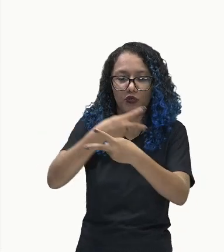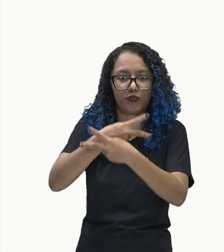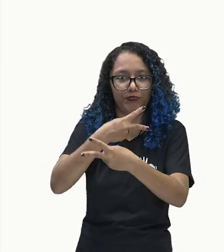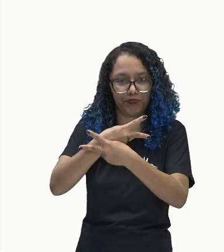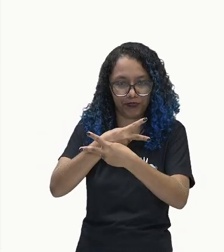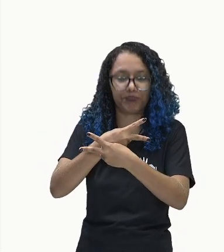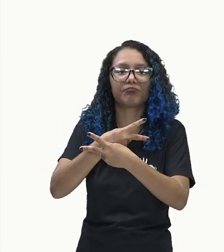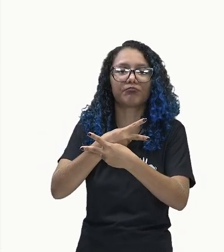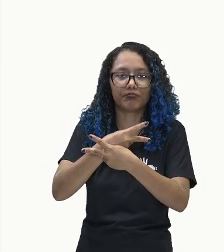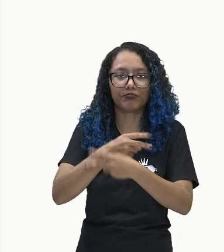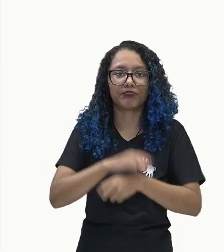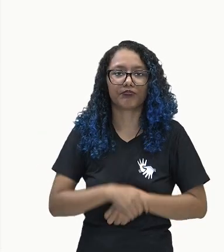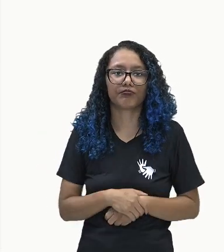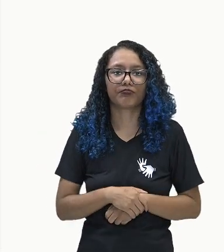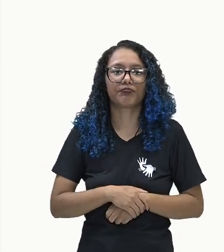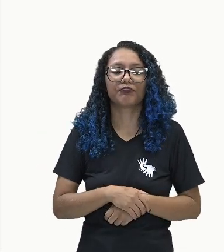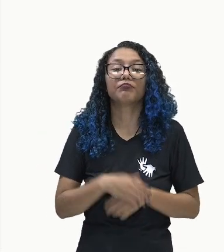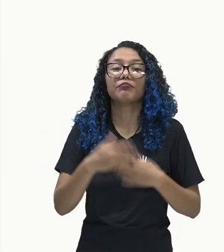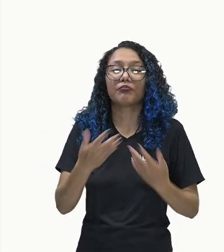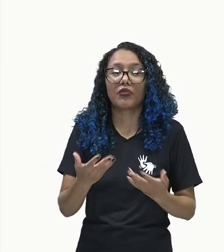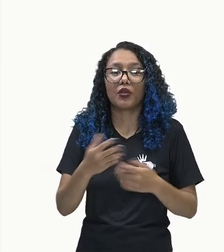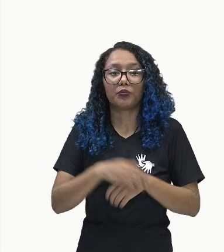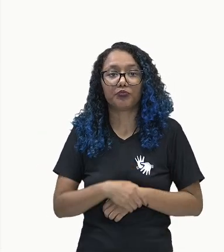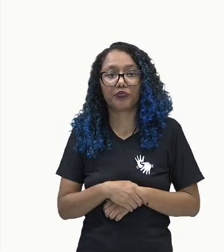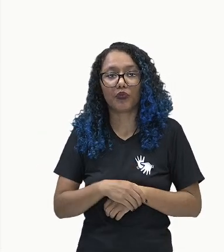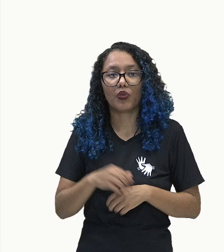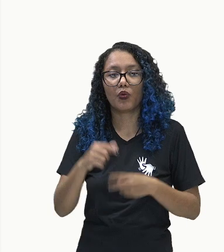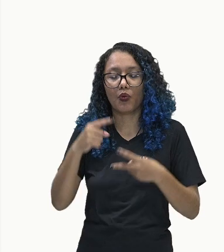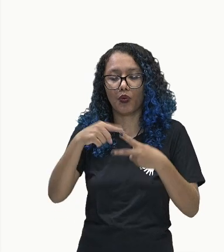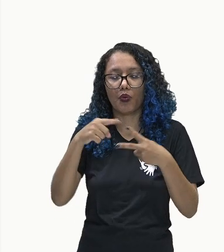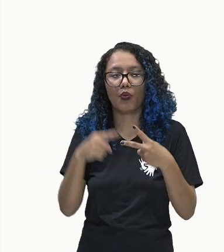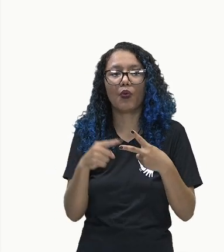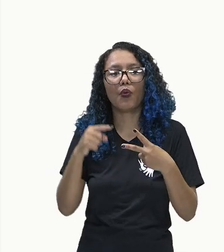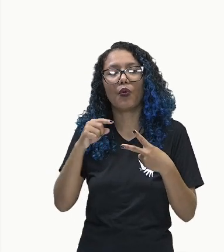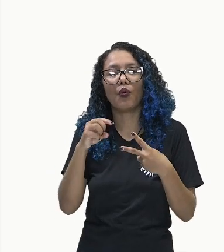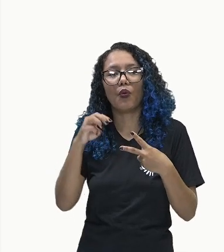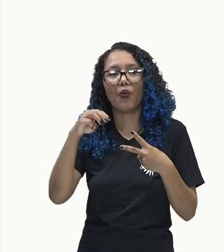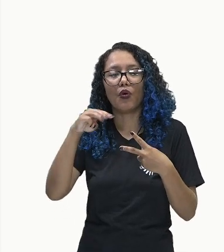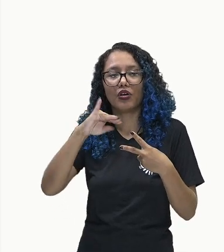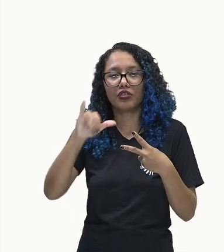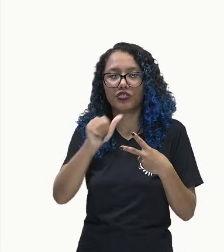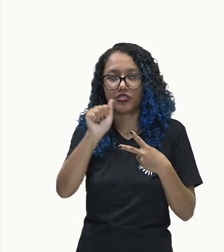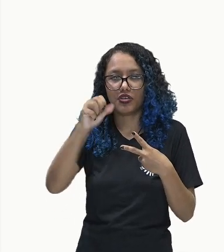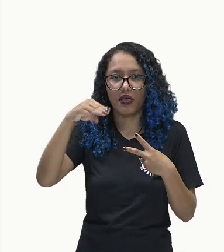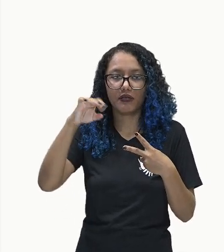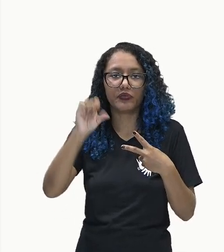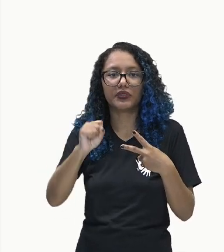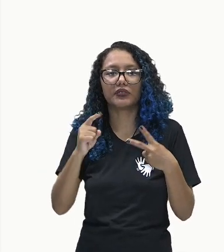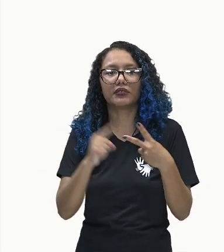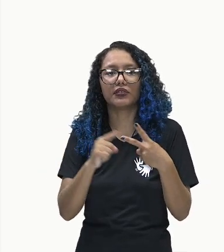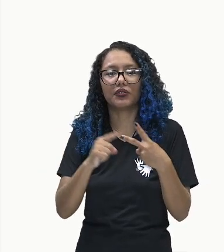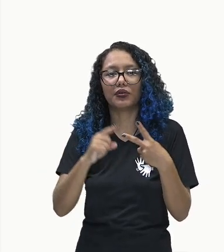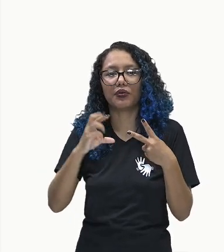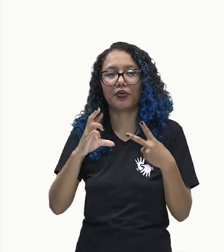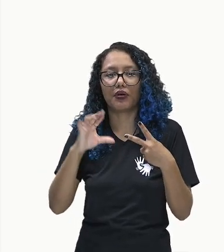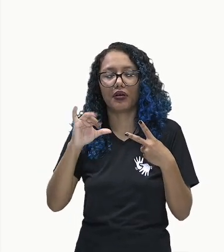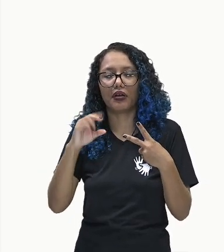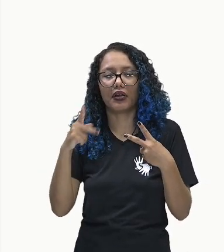Tá? James Watson e Francis Crick descobrem a estrutura do DNA lá em